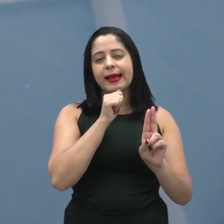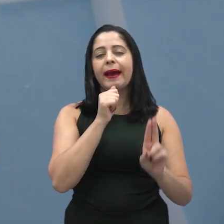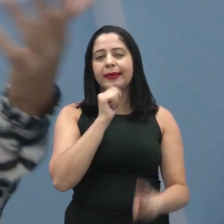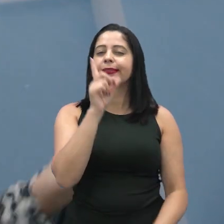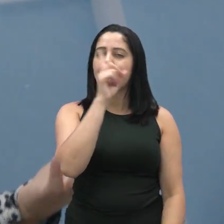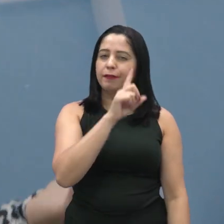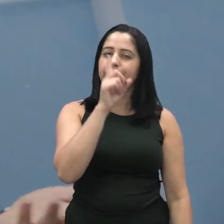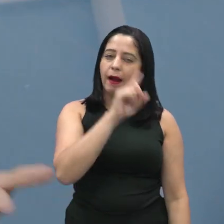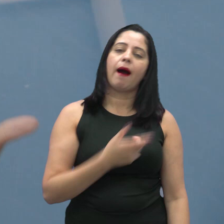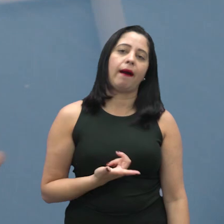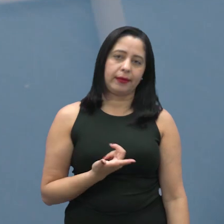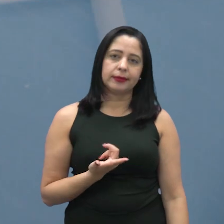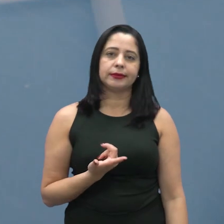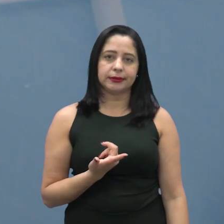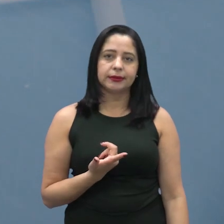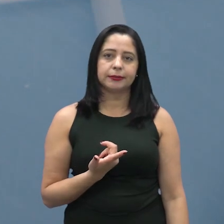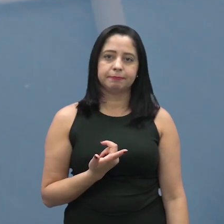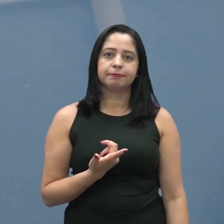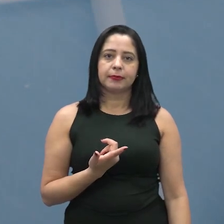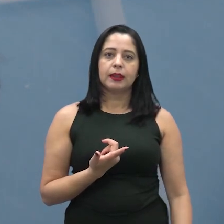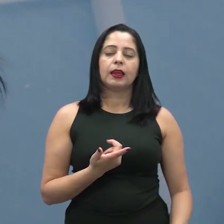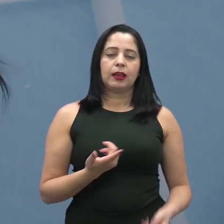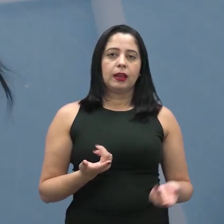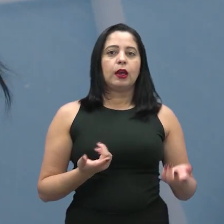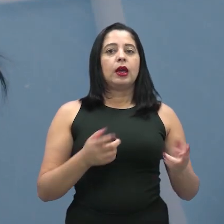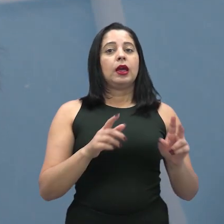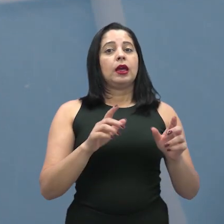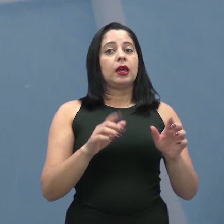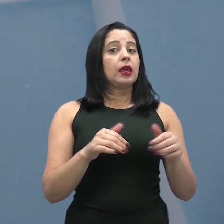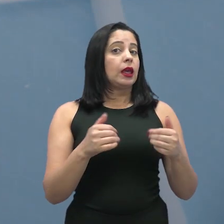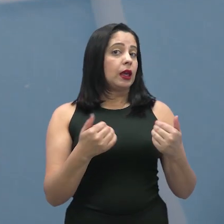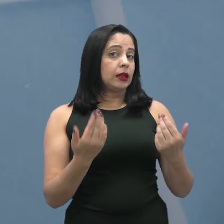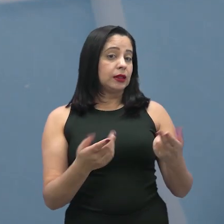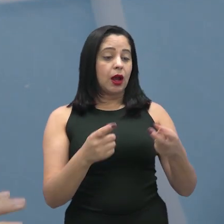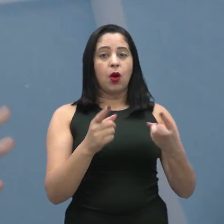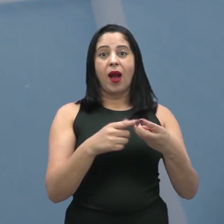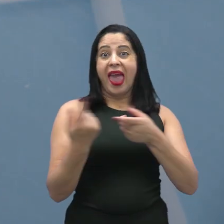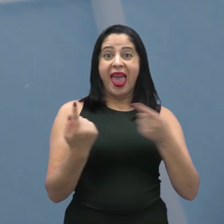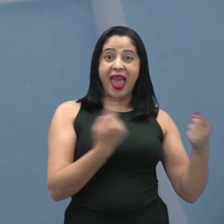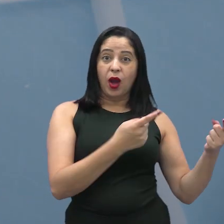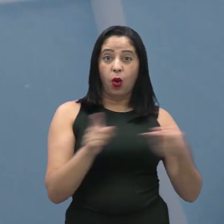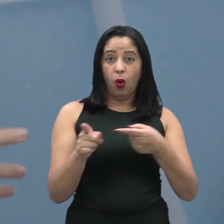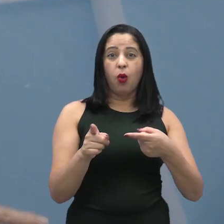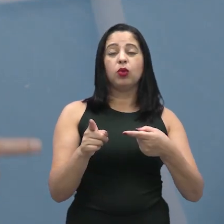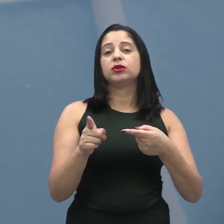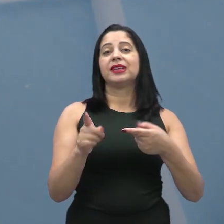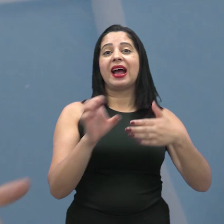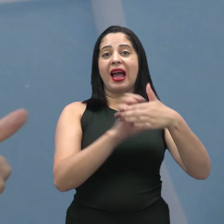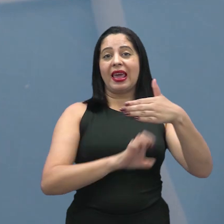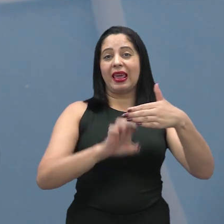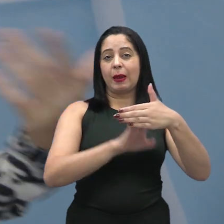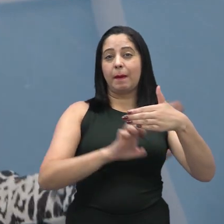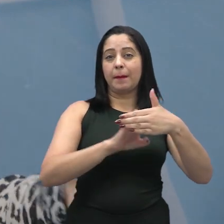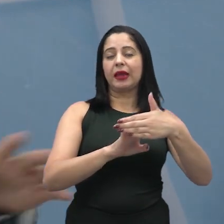né, muita gente ainda depende exclusivamente do sistema público de saúde, e é contra a privatização, né, de